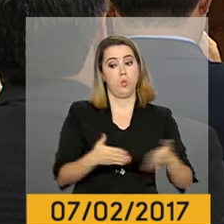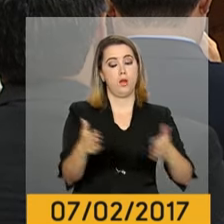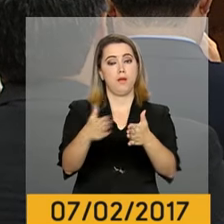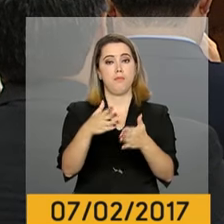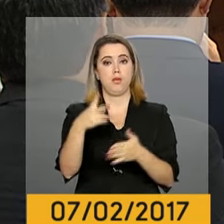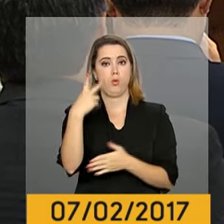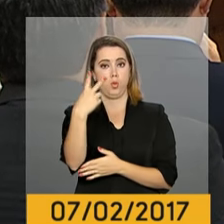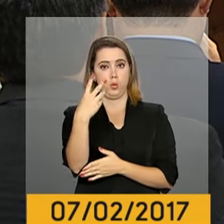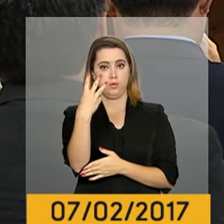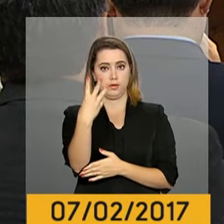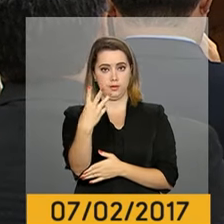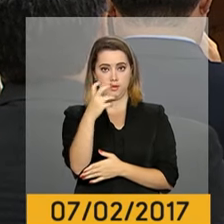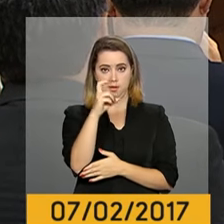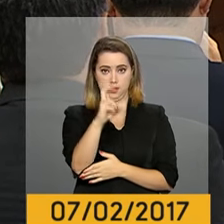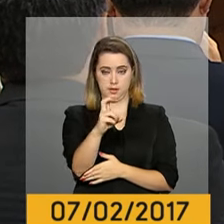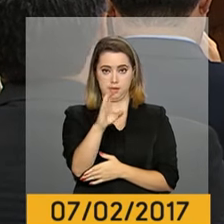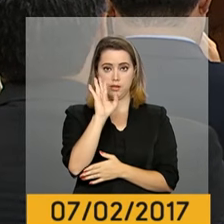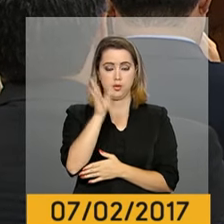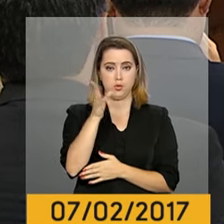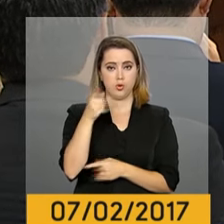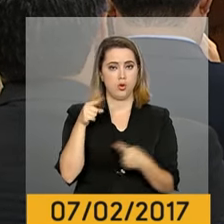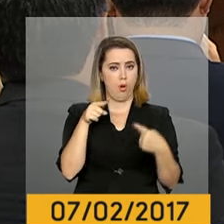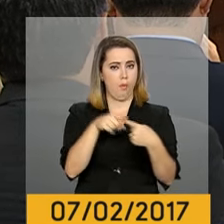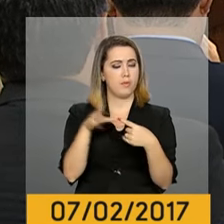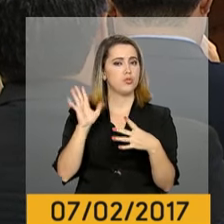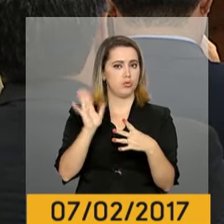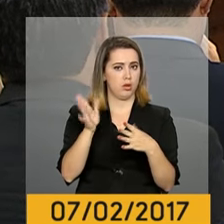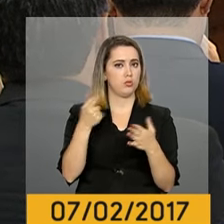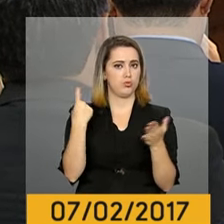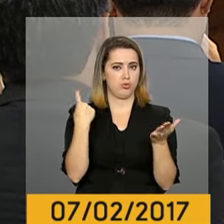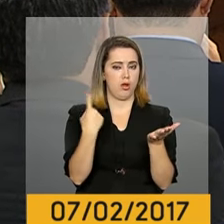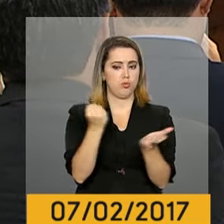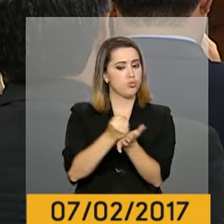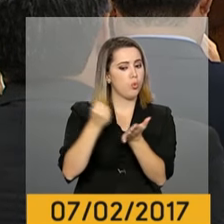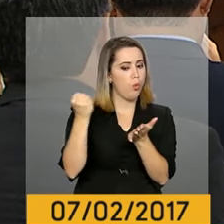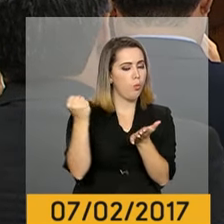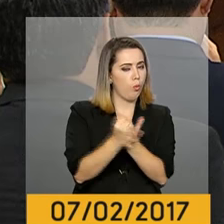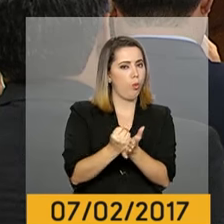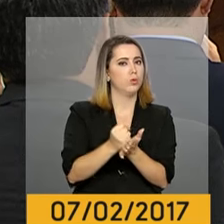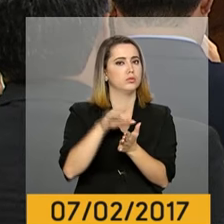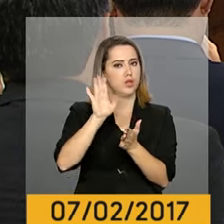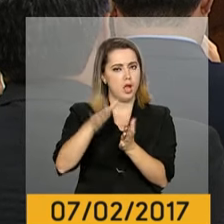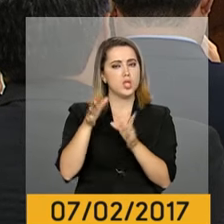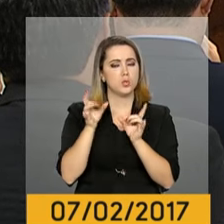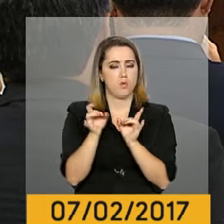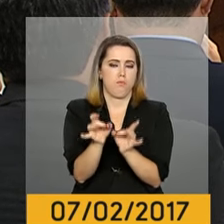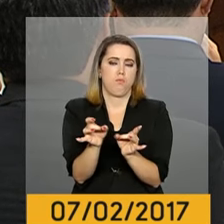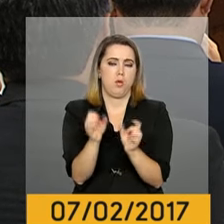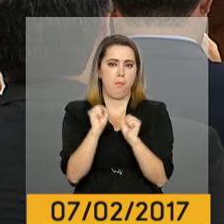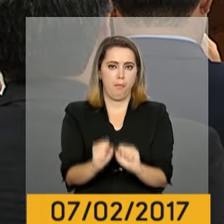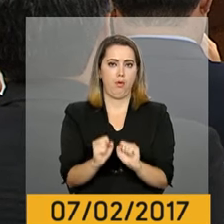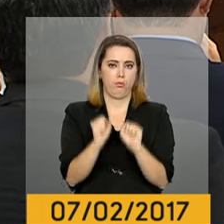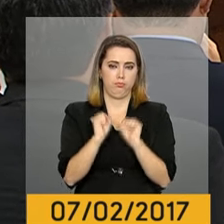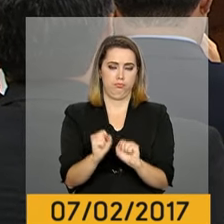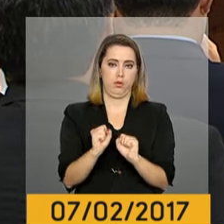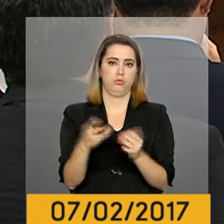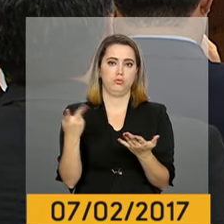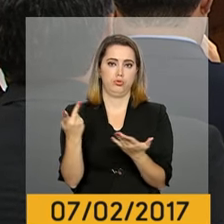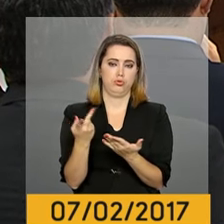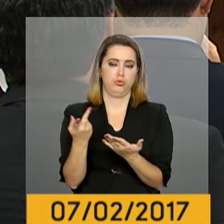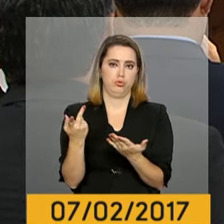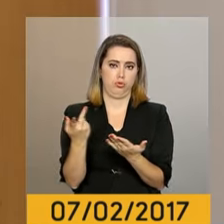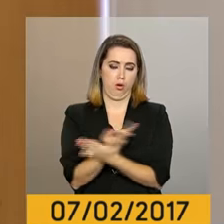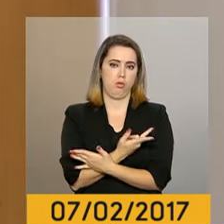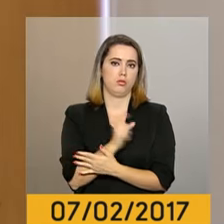sendo objeto de uma parceria, não é? De uma eventual concessão que possa vir a ser feita. Não